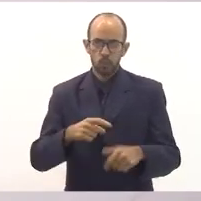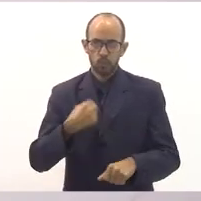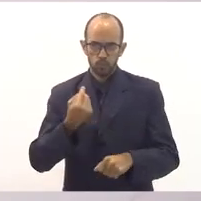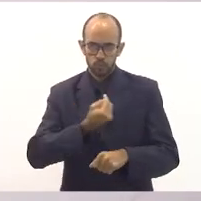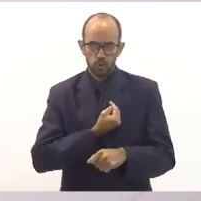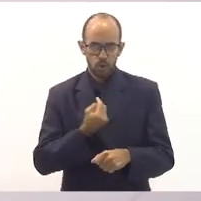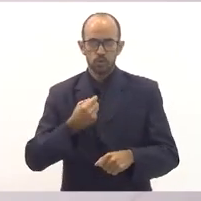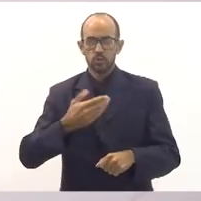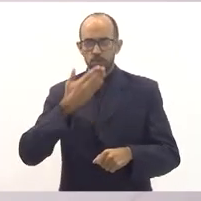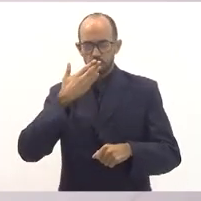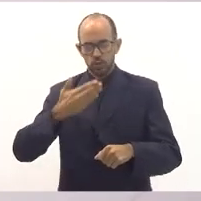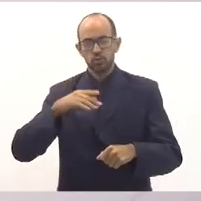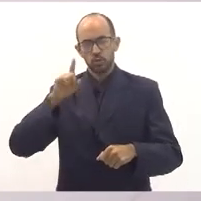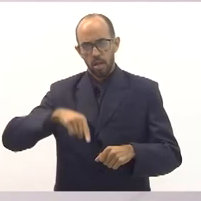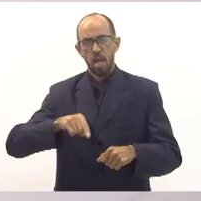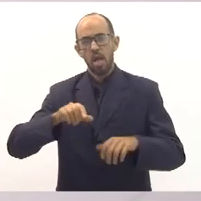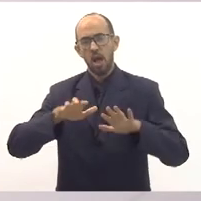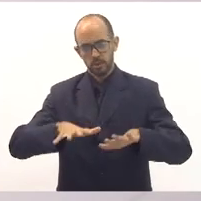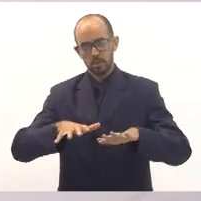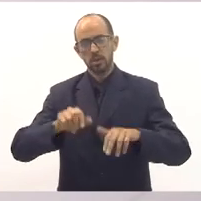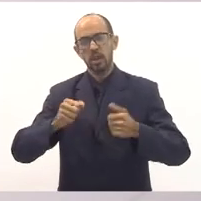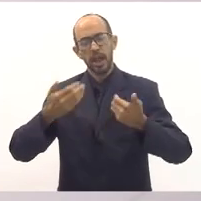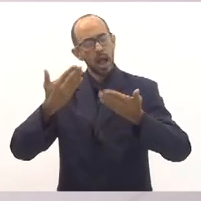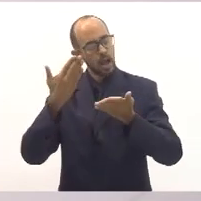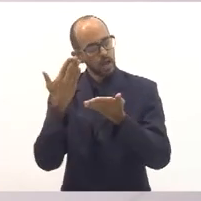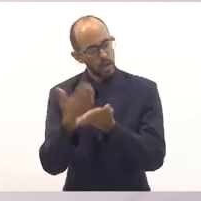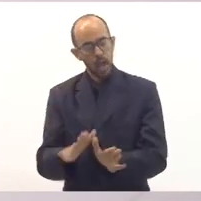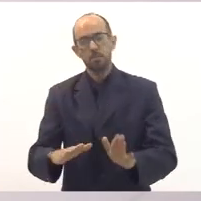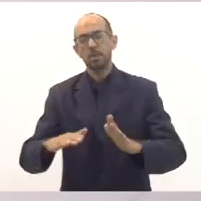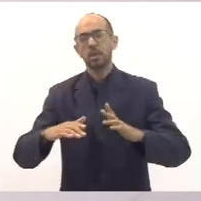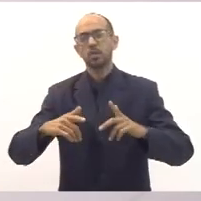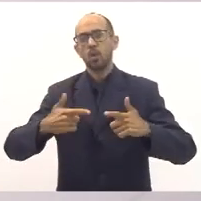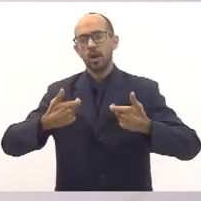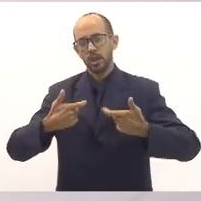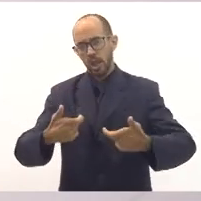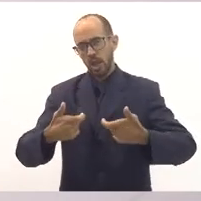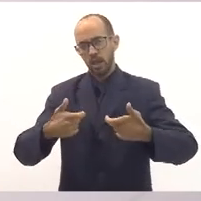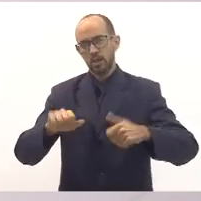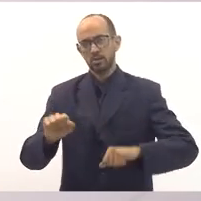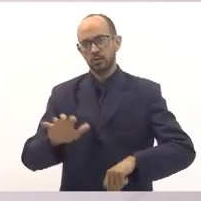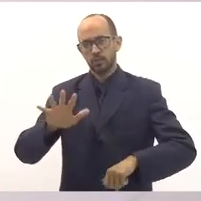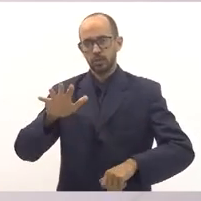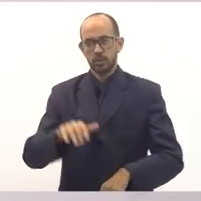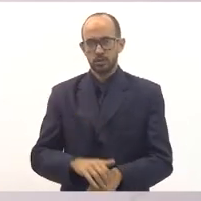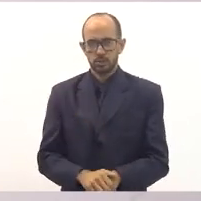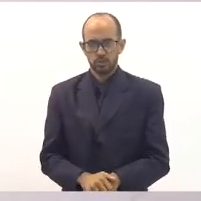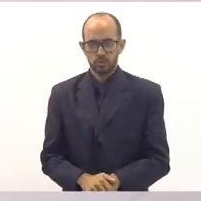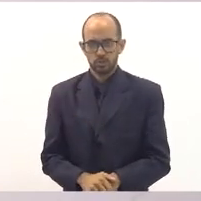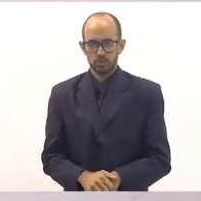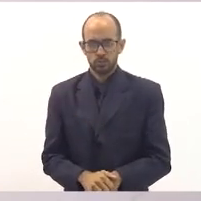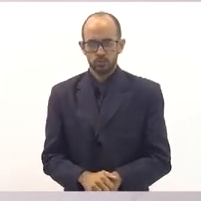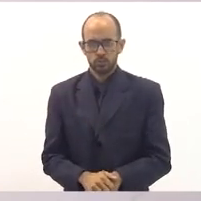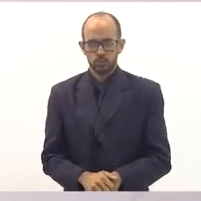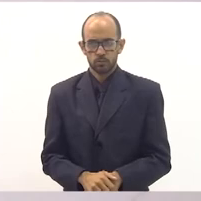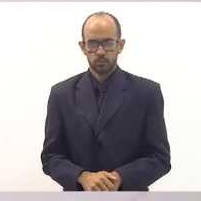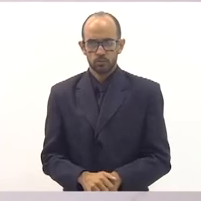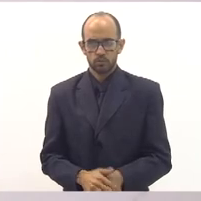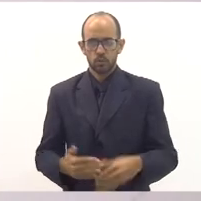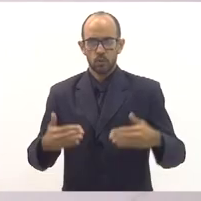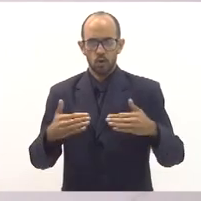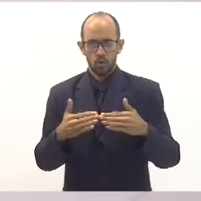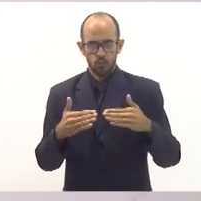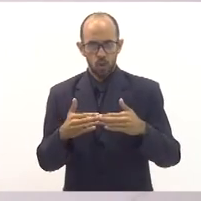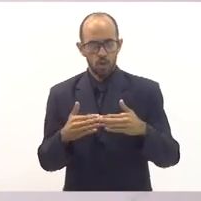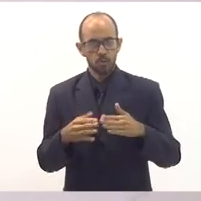nossa principal reivindicação é o fim da guerra na das favelas e de acordo com a